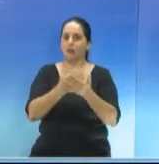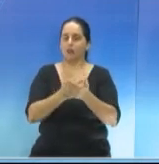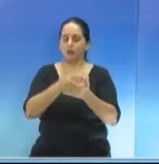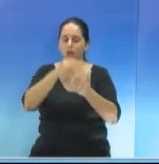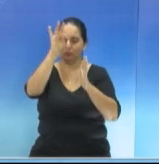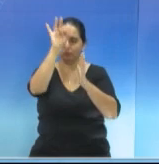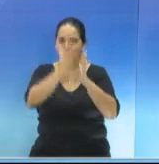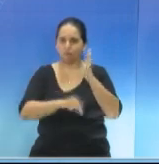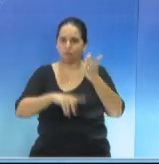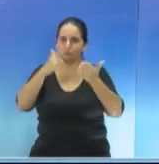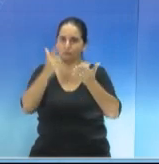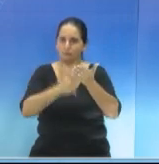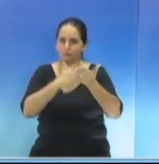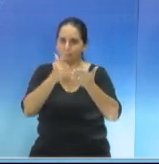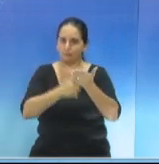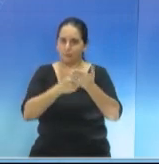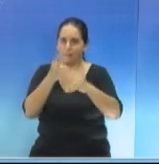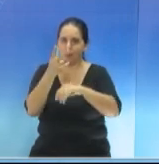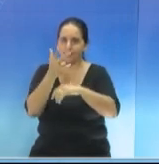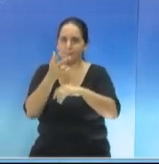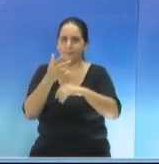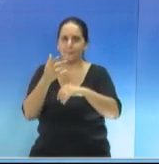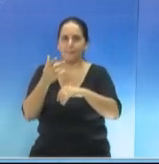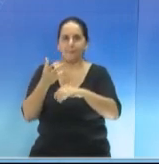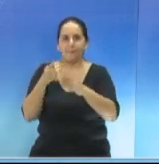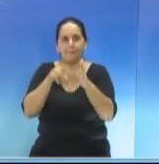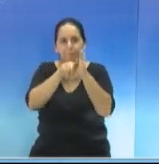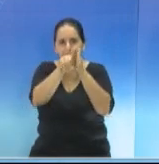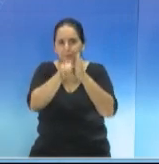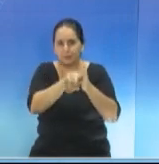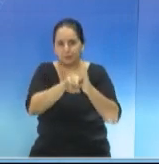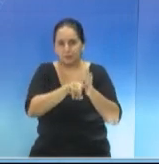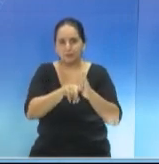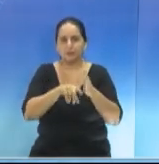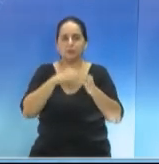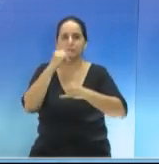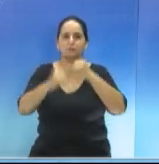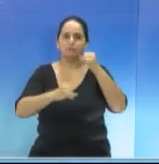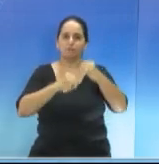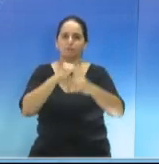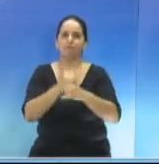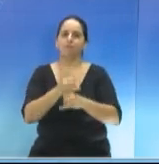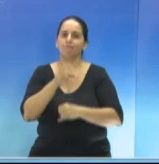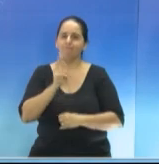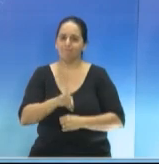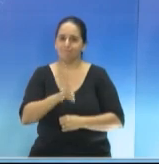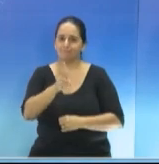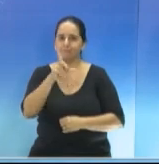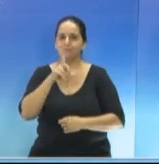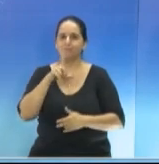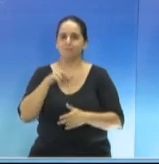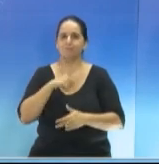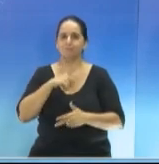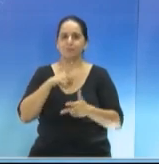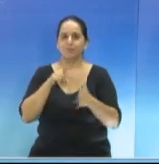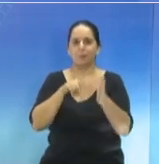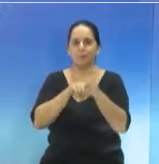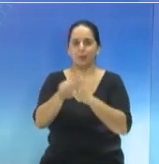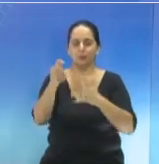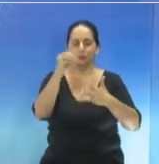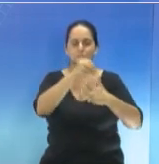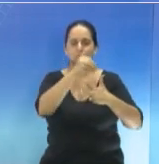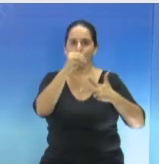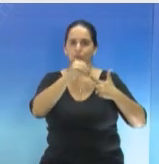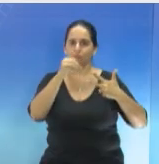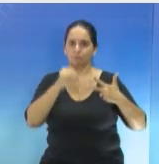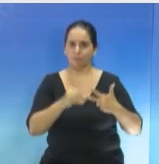livro didático, procura na internet, que esse é assunto que sempre vai ter nas questões do Enem. Então,